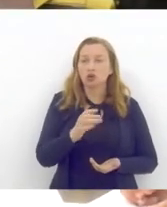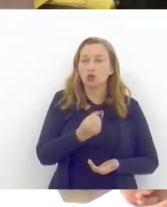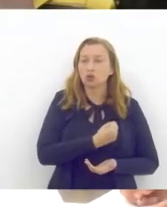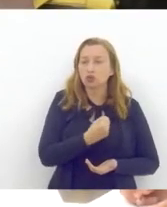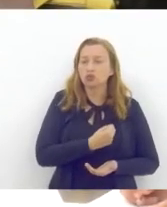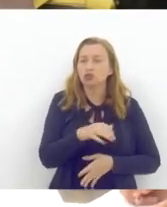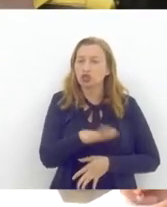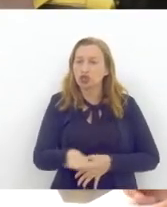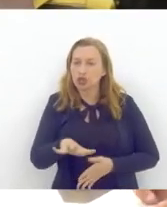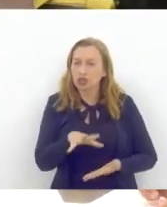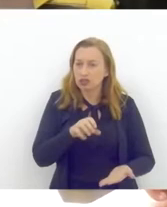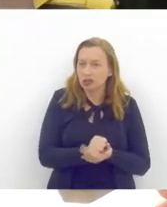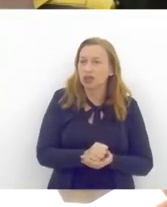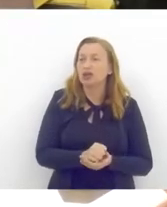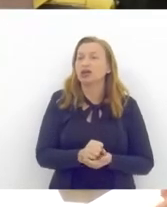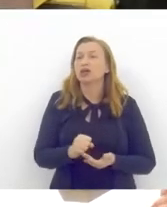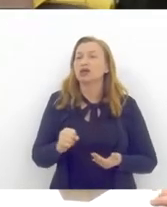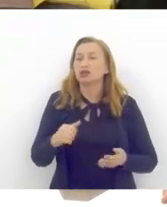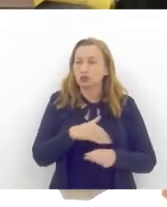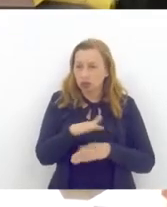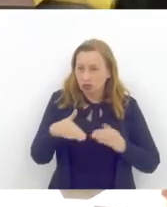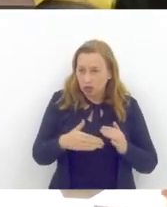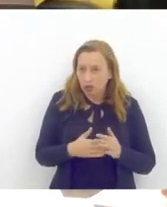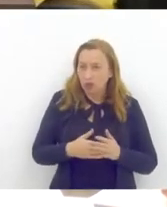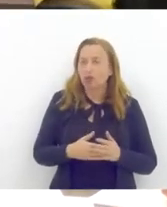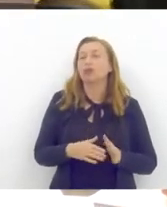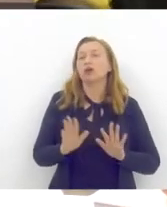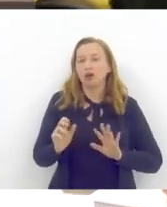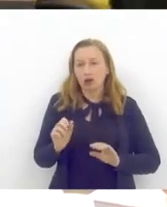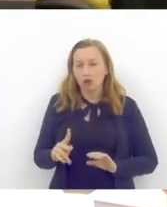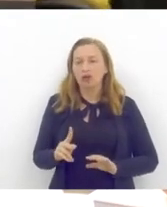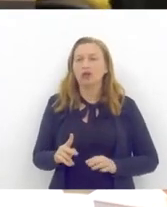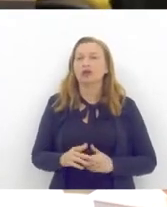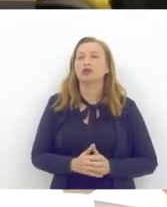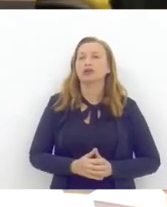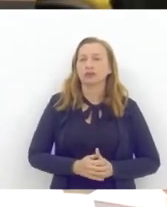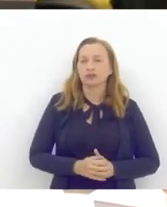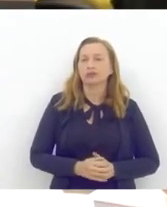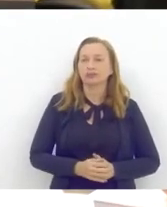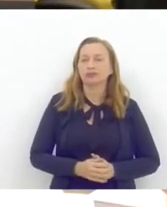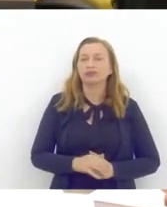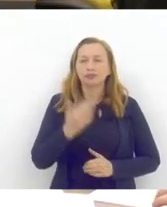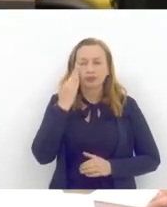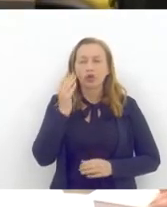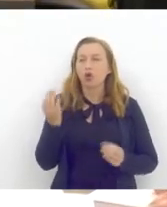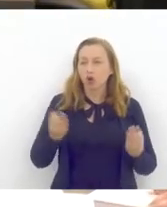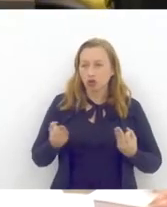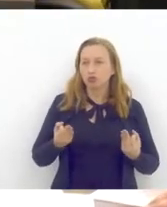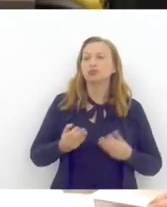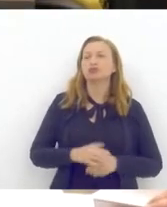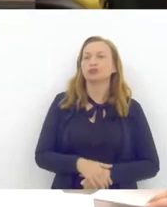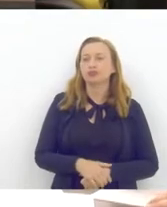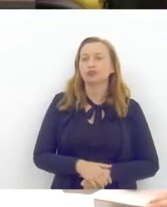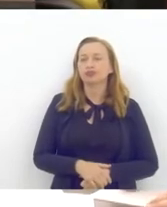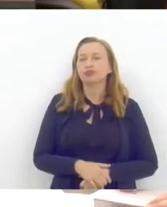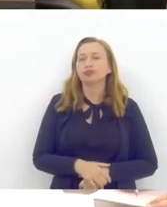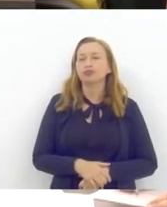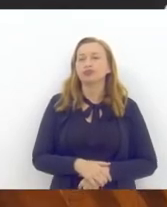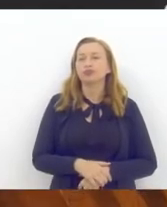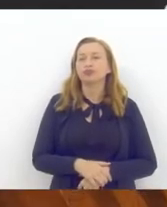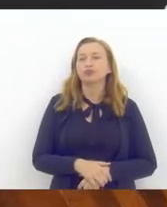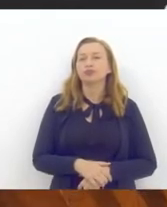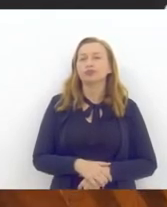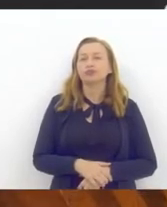crianças matriculadas, mas pelo número de crianças na população. Taxa líquida trabalha com essa proporcionalidade. Tá ótimo. Que é um critério de bastante justiça